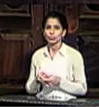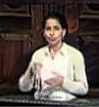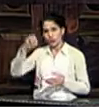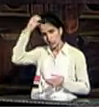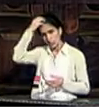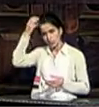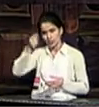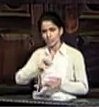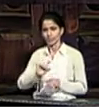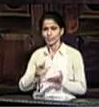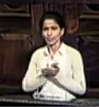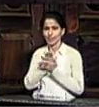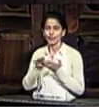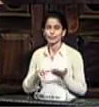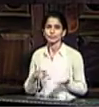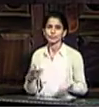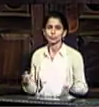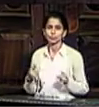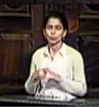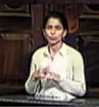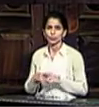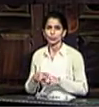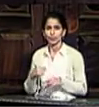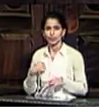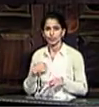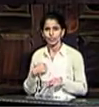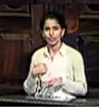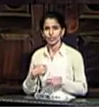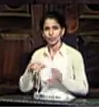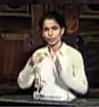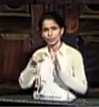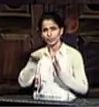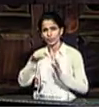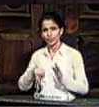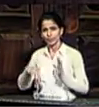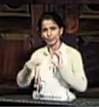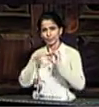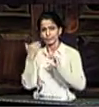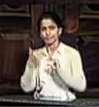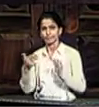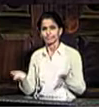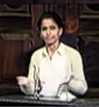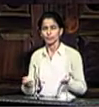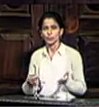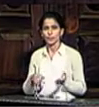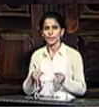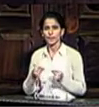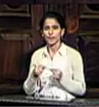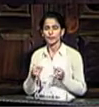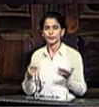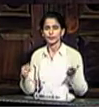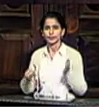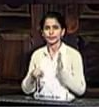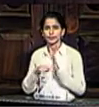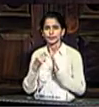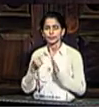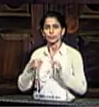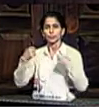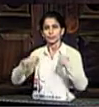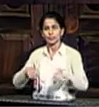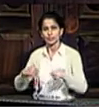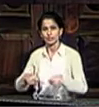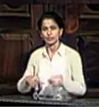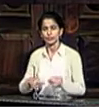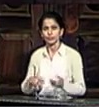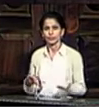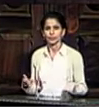nos autorize a dizer que as medidas que aqui estão, em primeiro lugar, são necessárias.